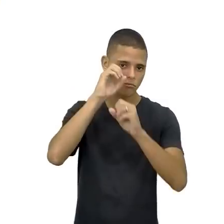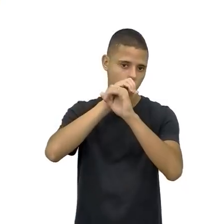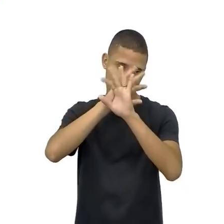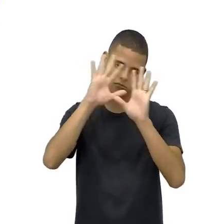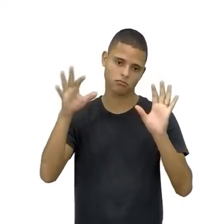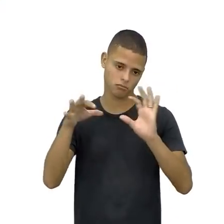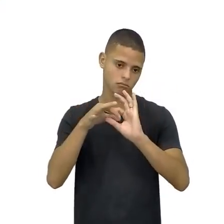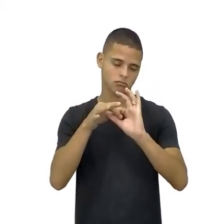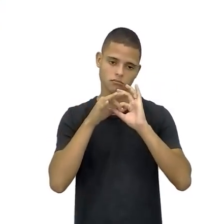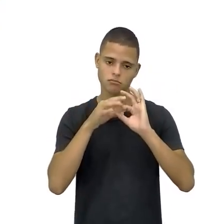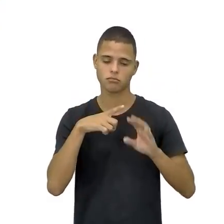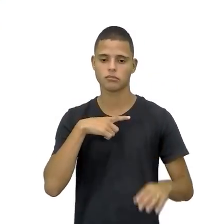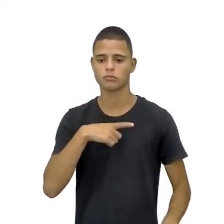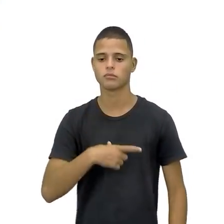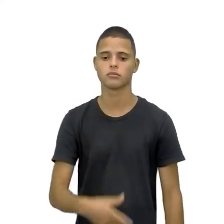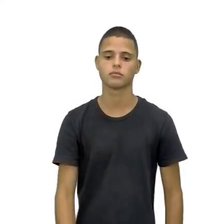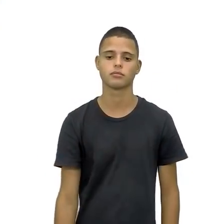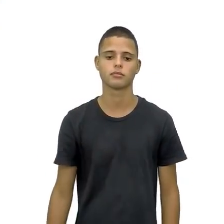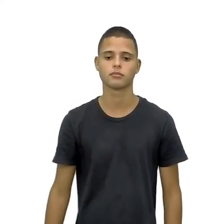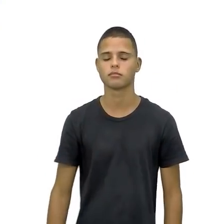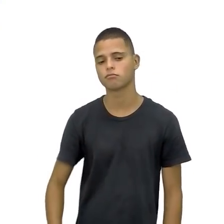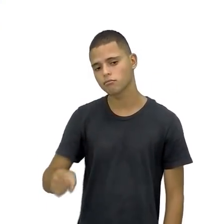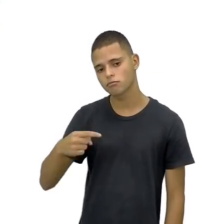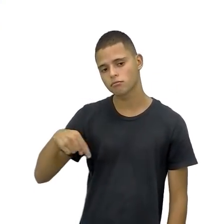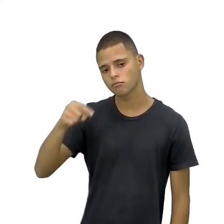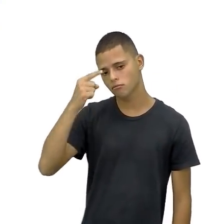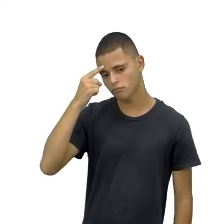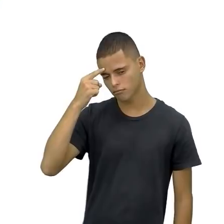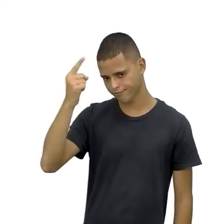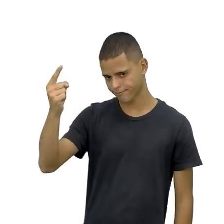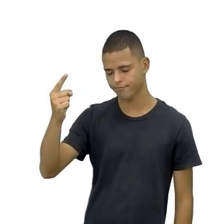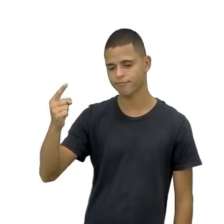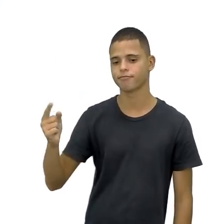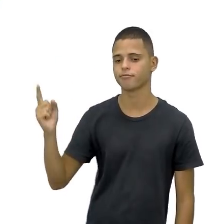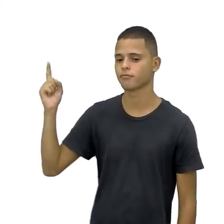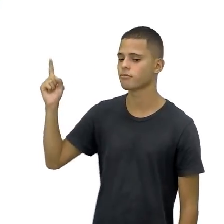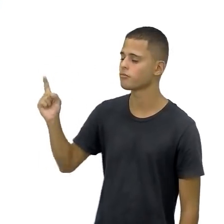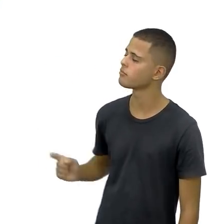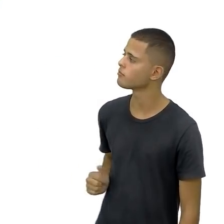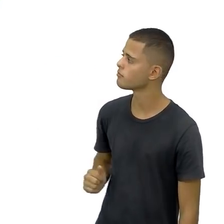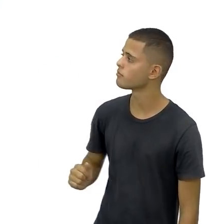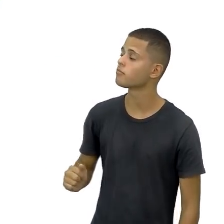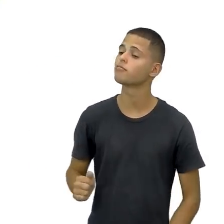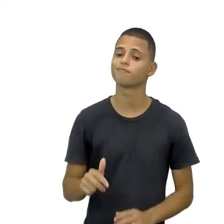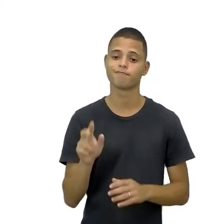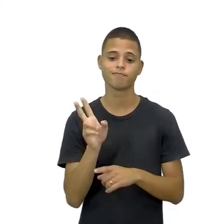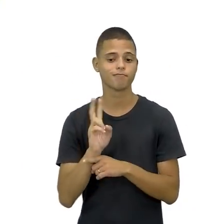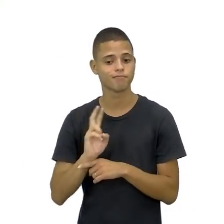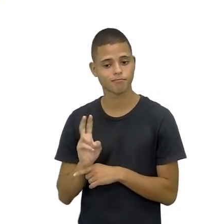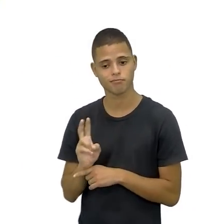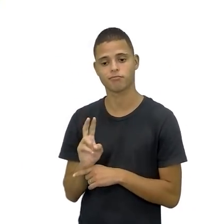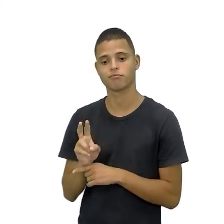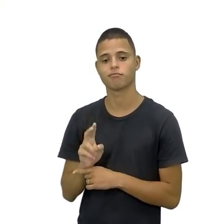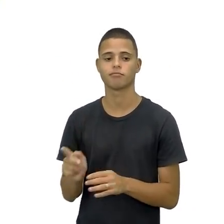tudo. Quando nós pensamos aqui nessa relevância, observando essa questão das turmas anos